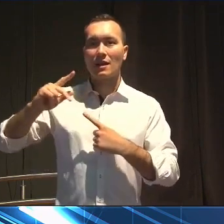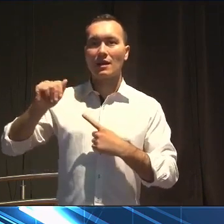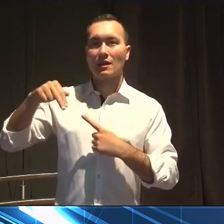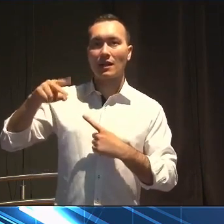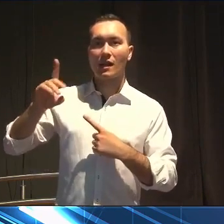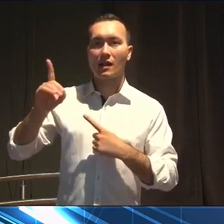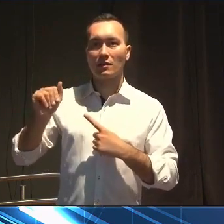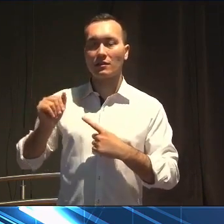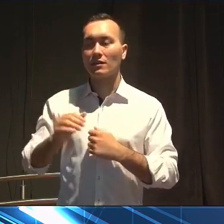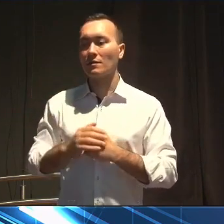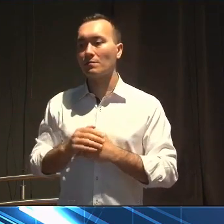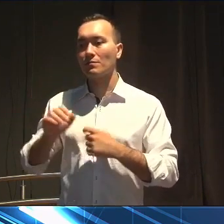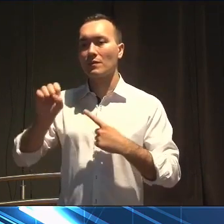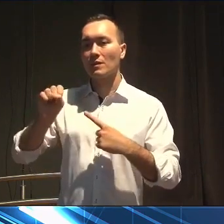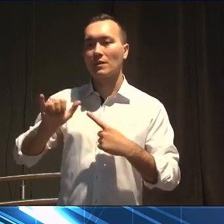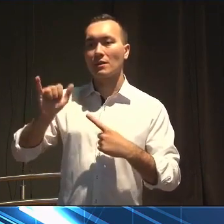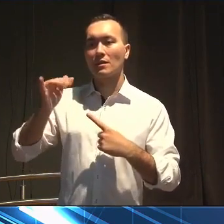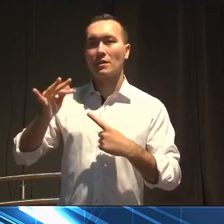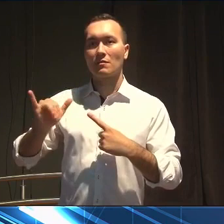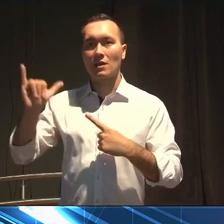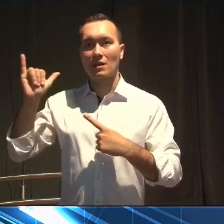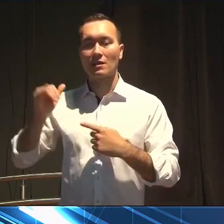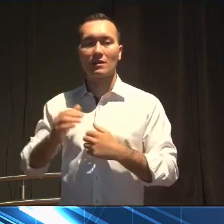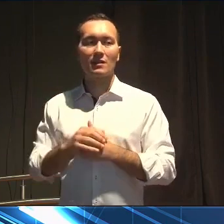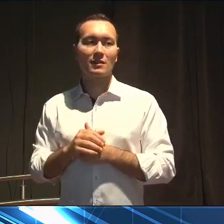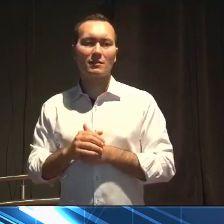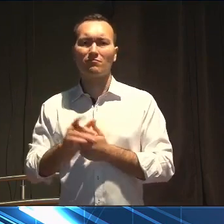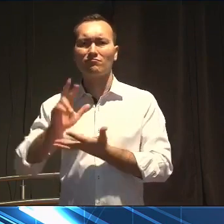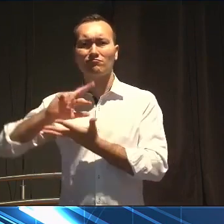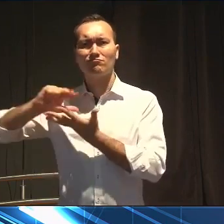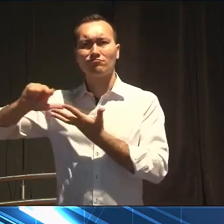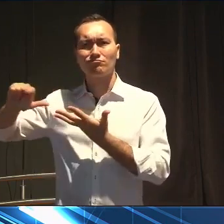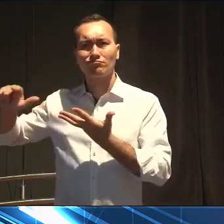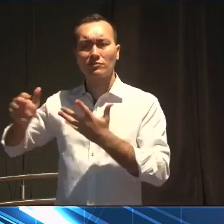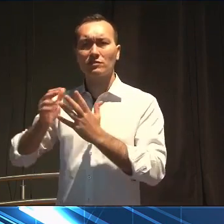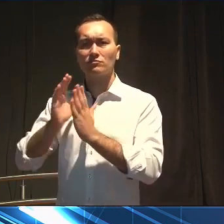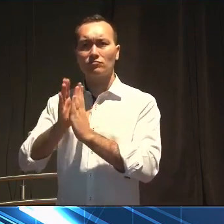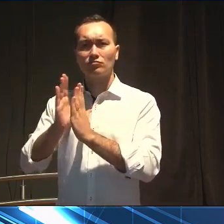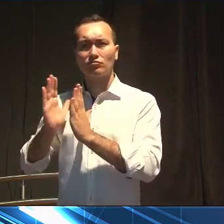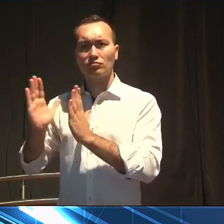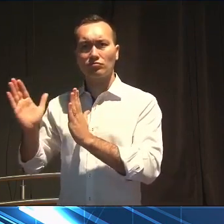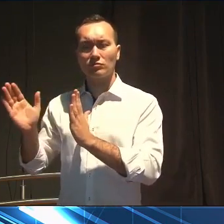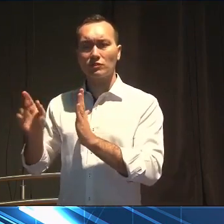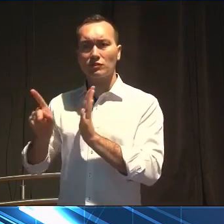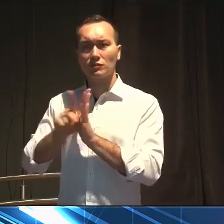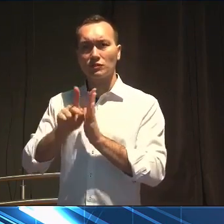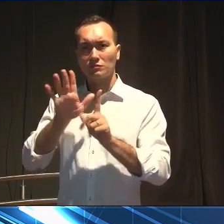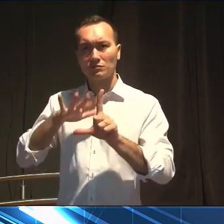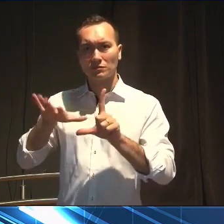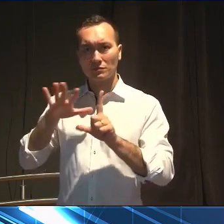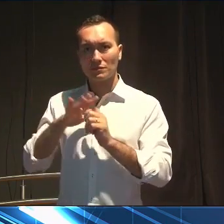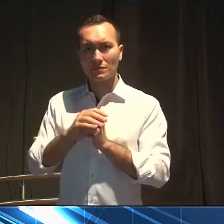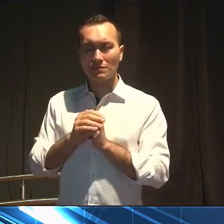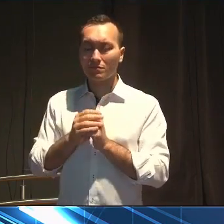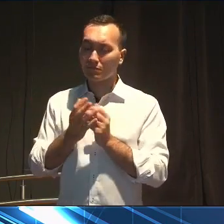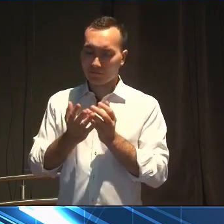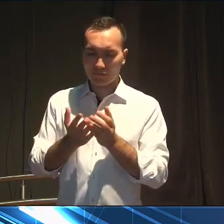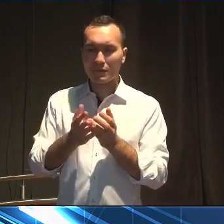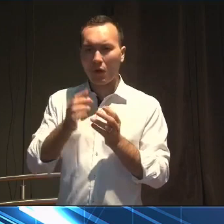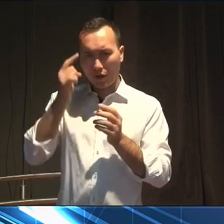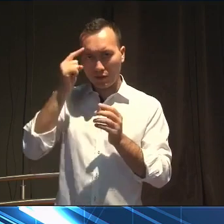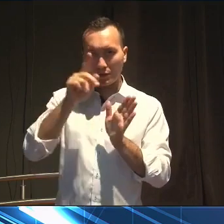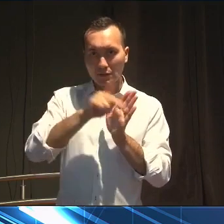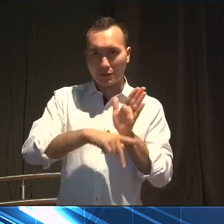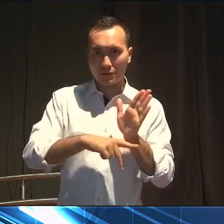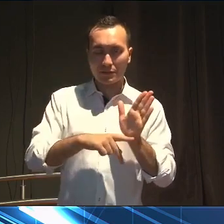scikit-learn, SciPy, NumPy e todas essas bibliotecas do PyData, existe um projeto open source da NVIDIA chamado Rapids,